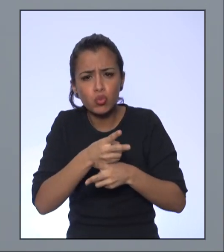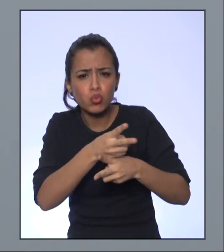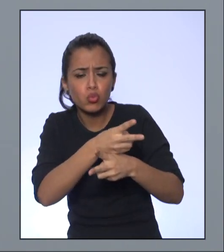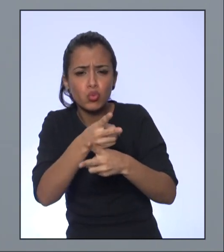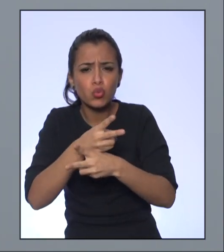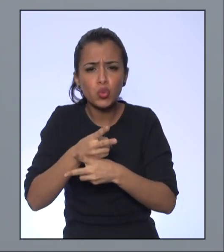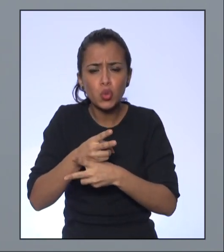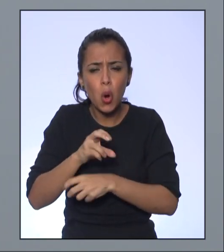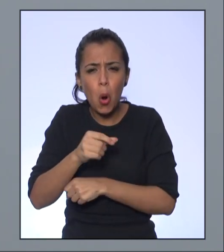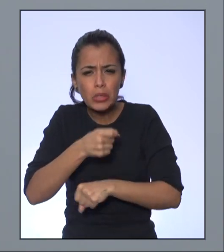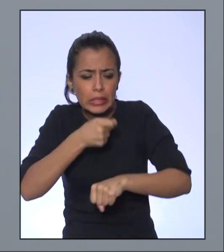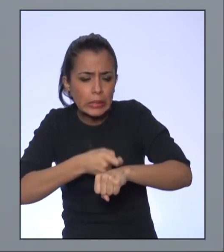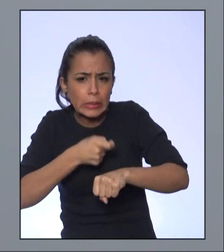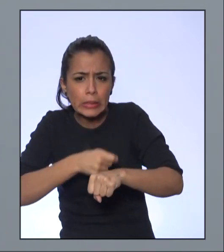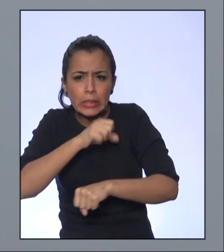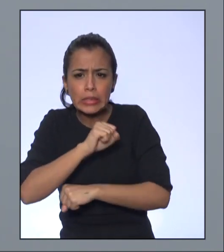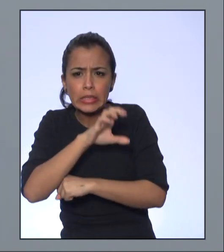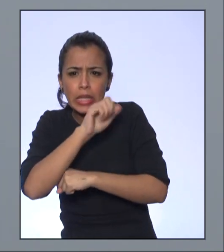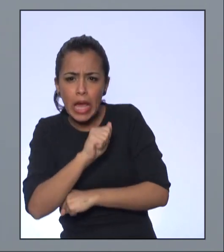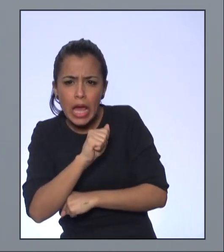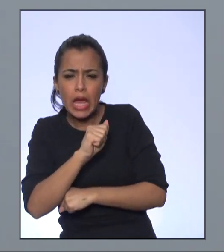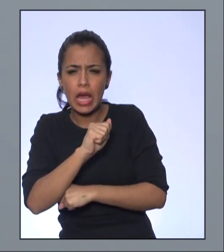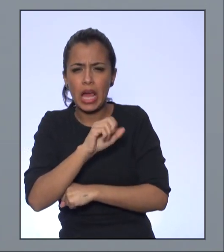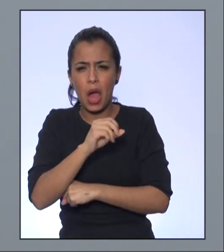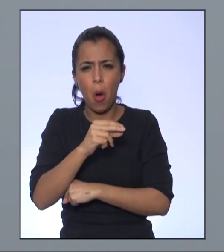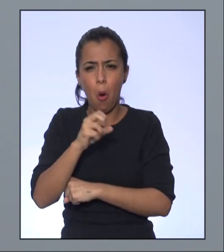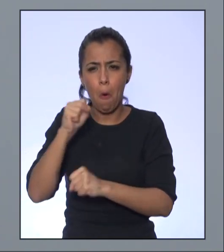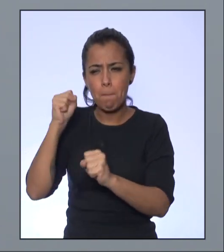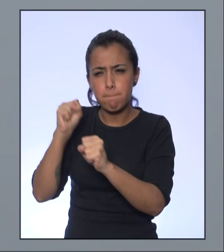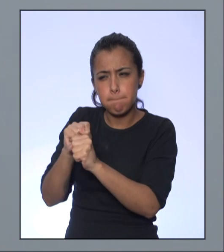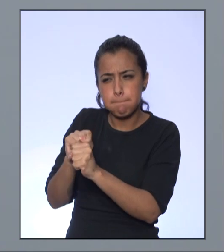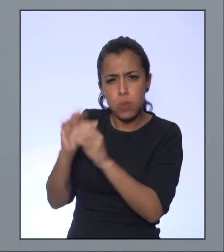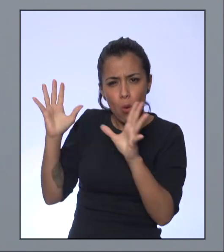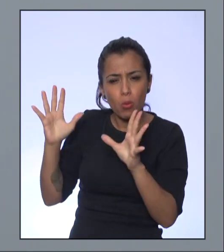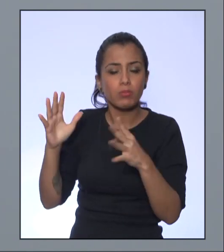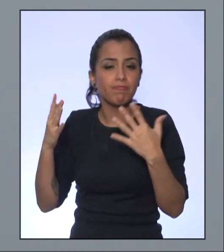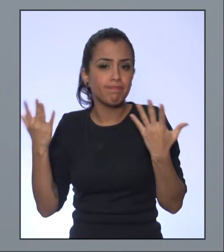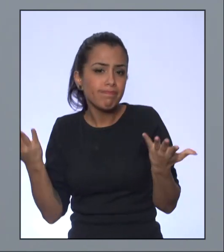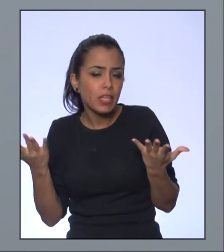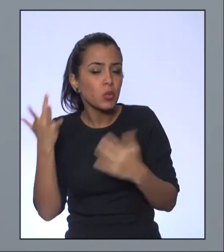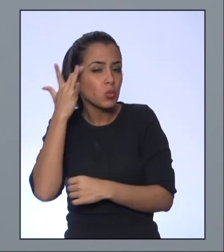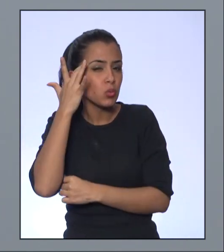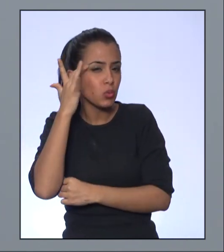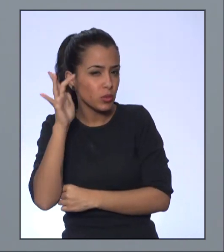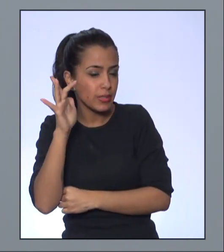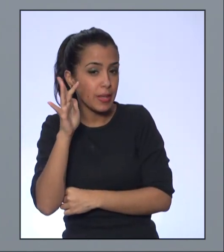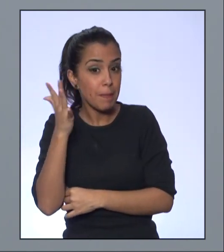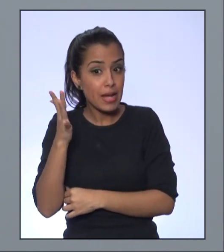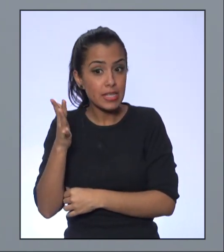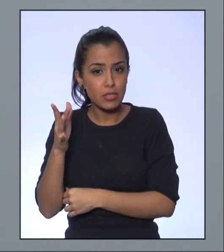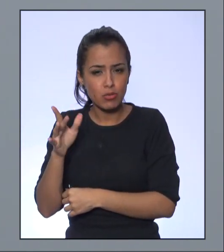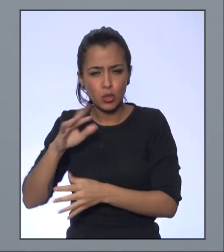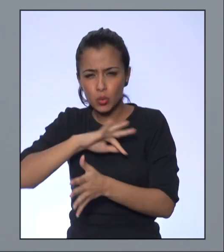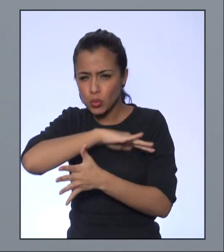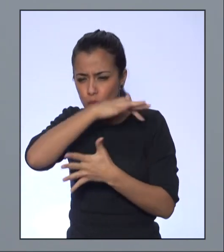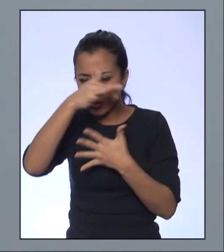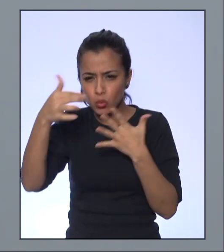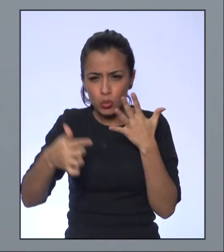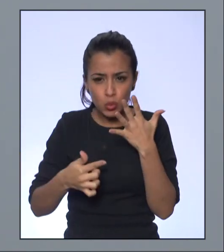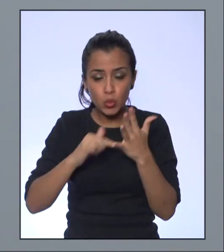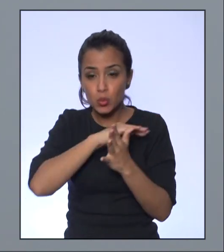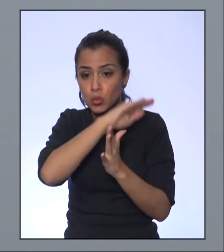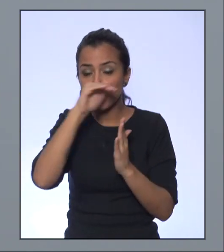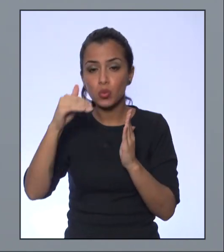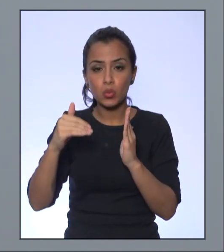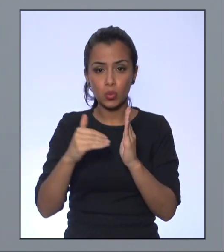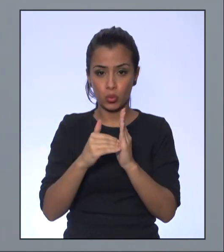intensa, ou mesmo de uma erosão. Bom, esse conjunto de coisas está ligado à